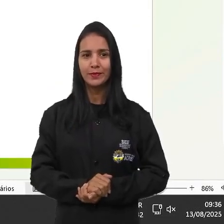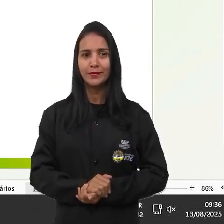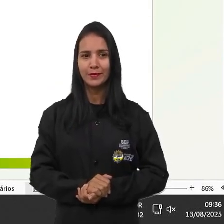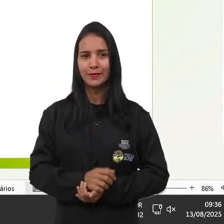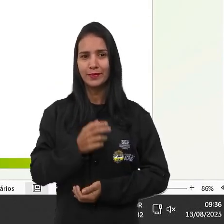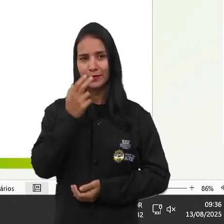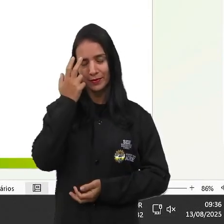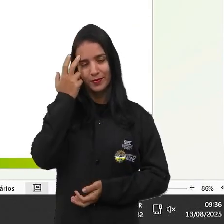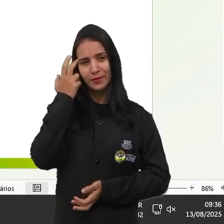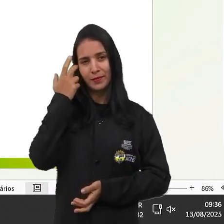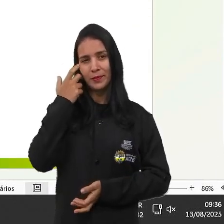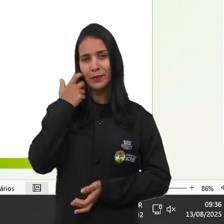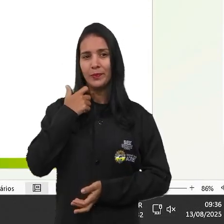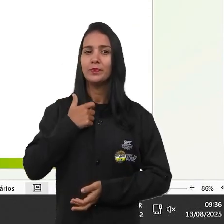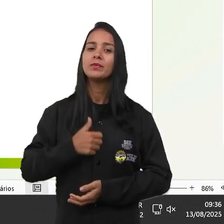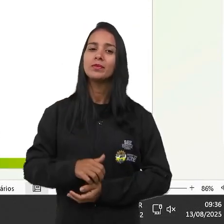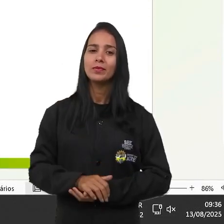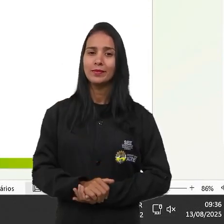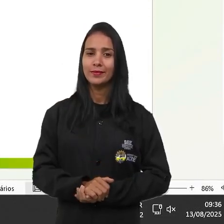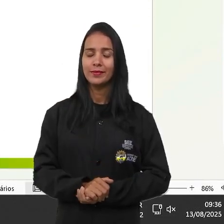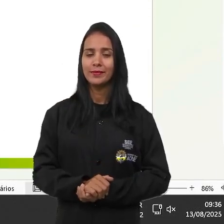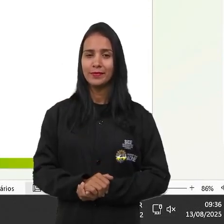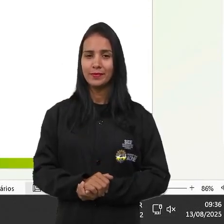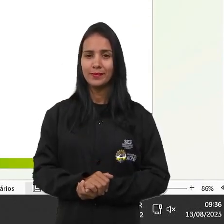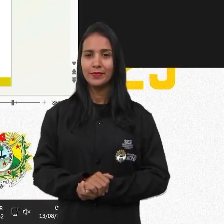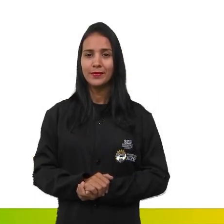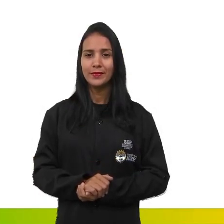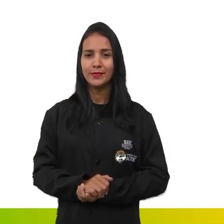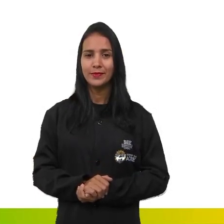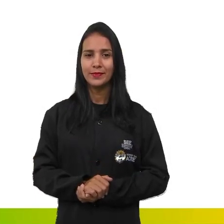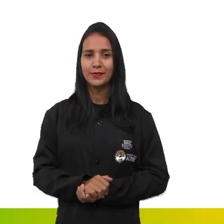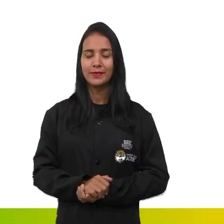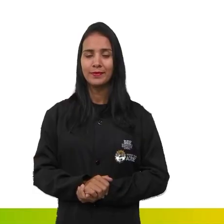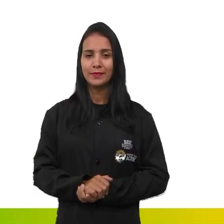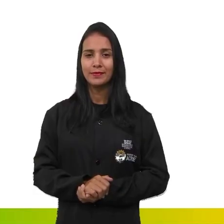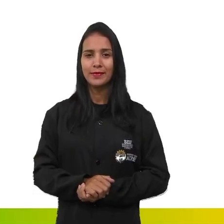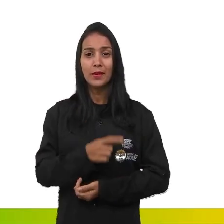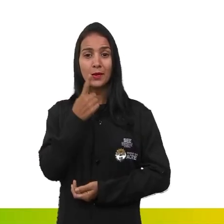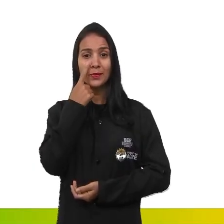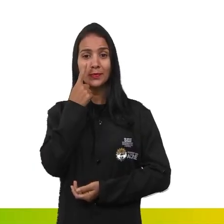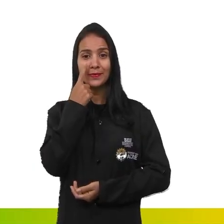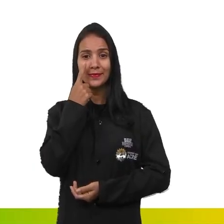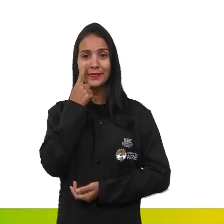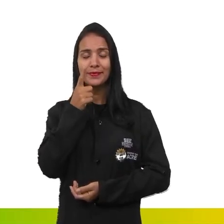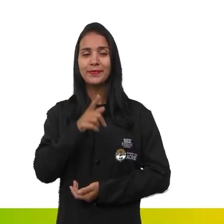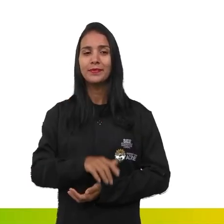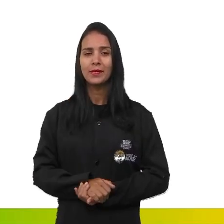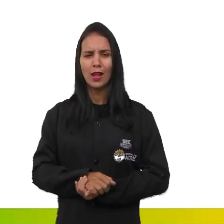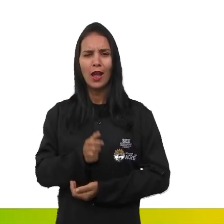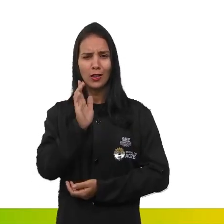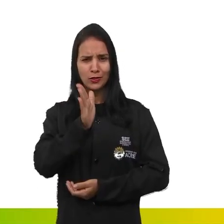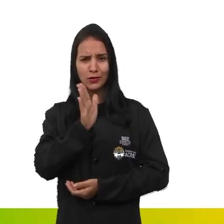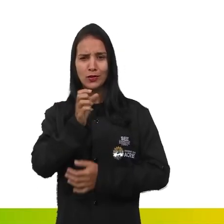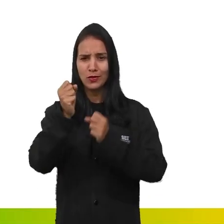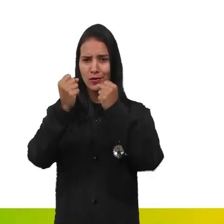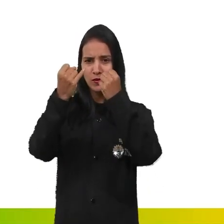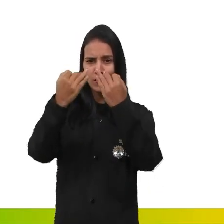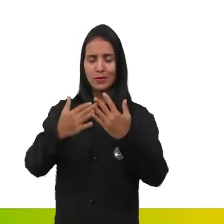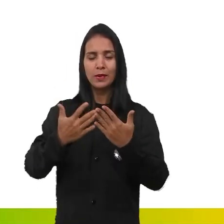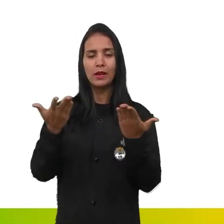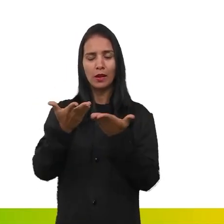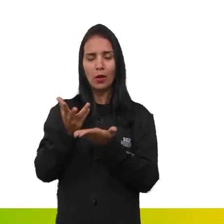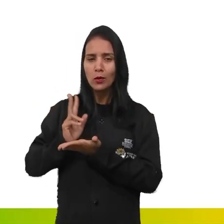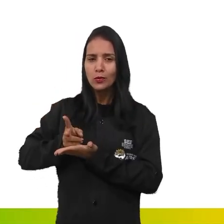voltar aqui para a nossa aula. Ok, aqui nós já sabemos como se comporta, vamos para frente,